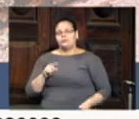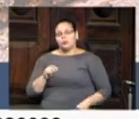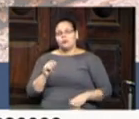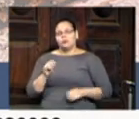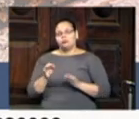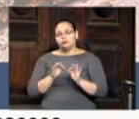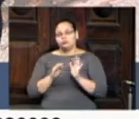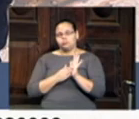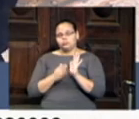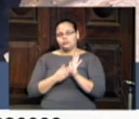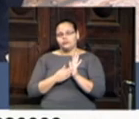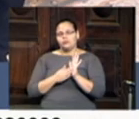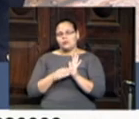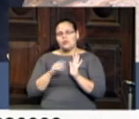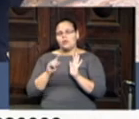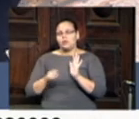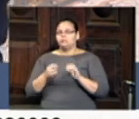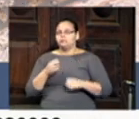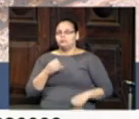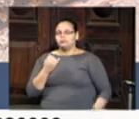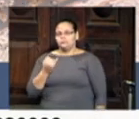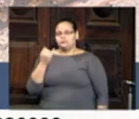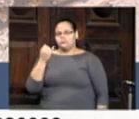extremamente meritório,